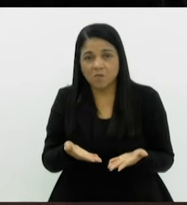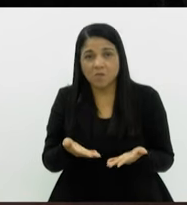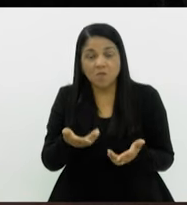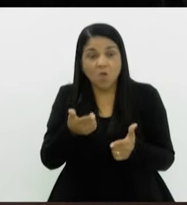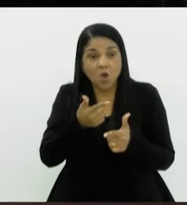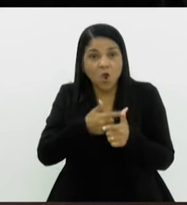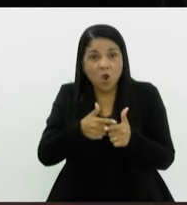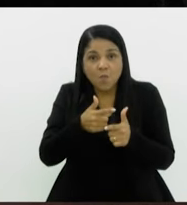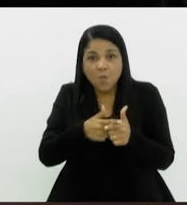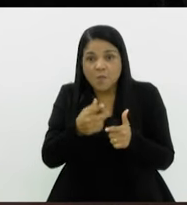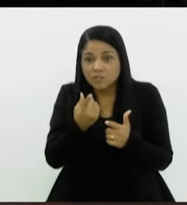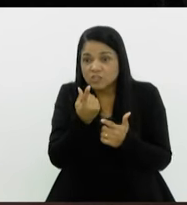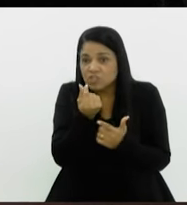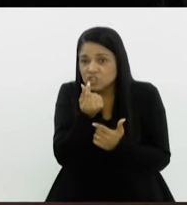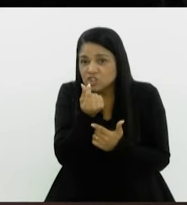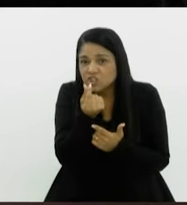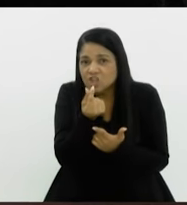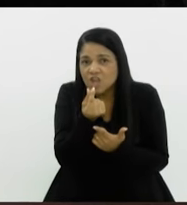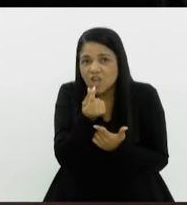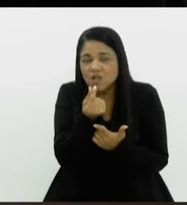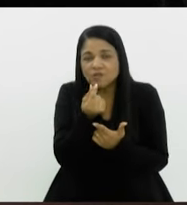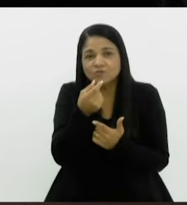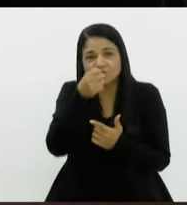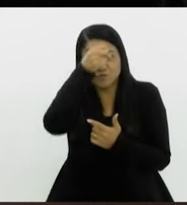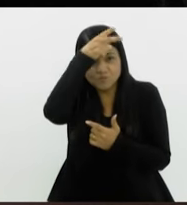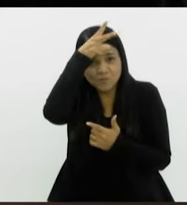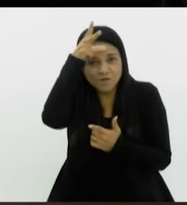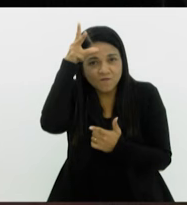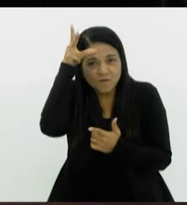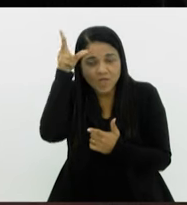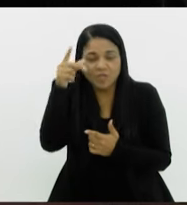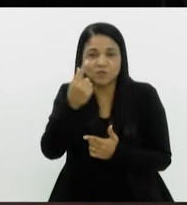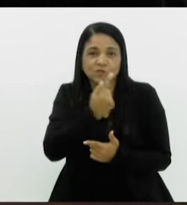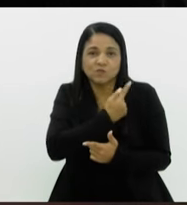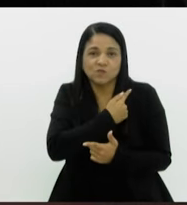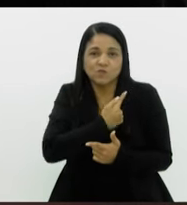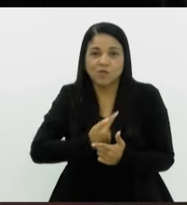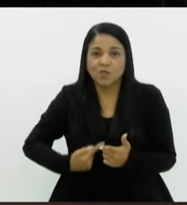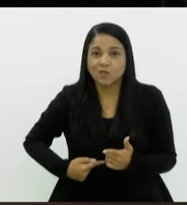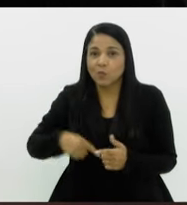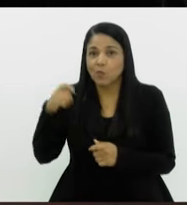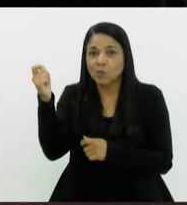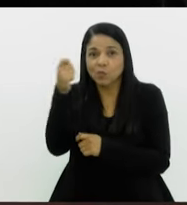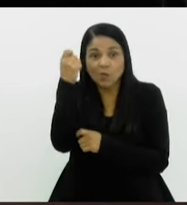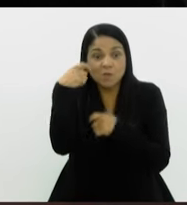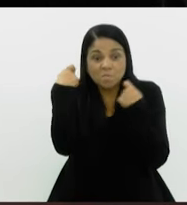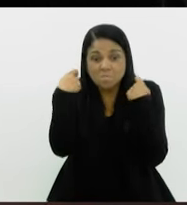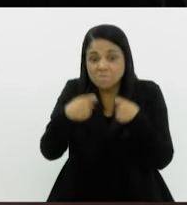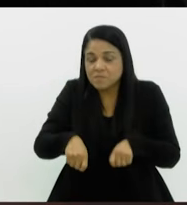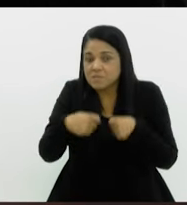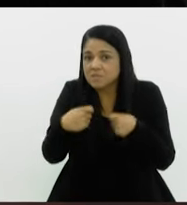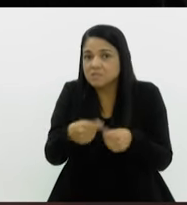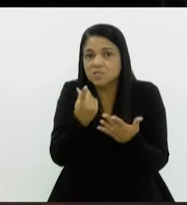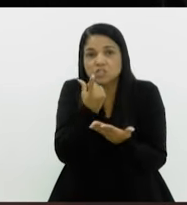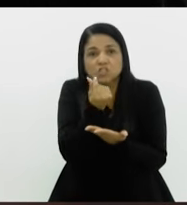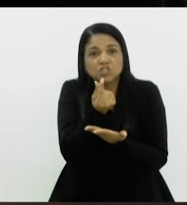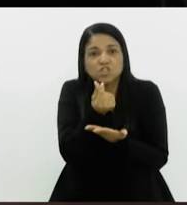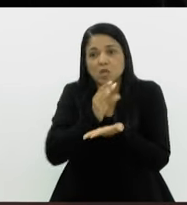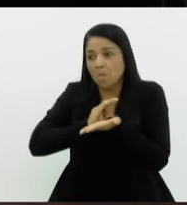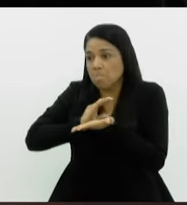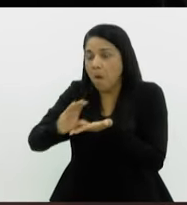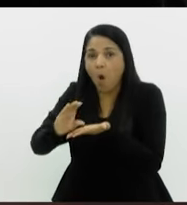de dinheiro na conta dos prefeitos e da conta do governador. Eles precisam de dinheiro imediatamente.